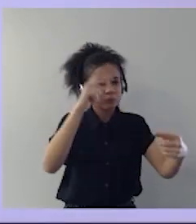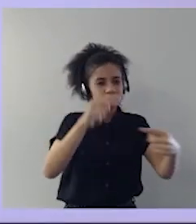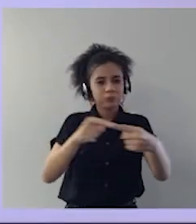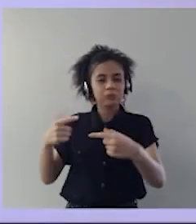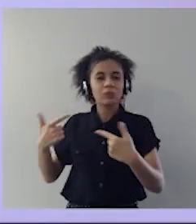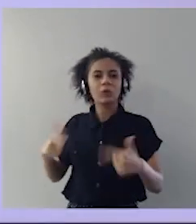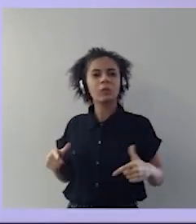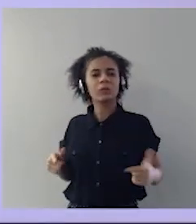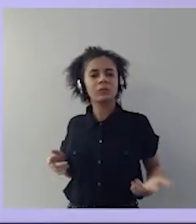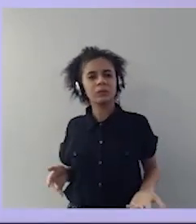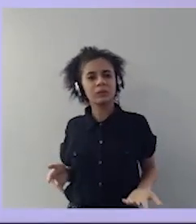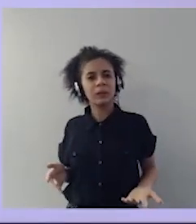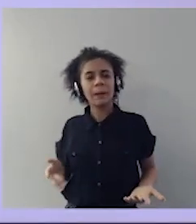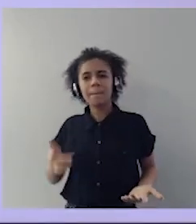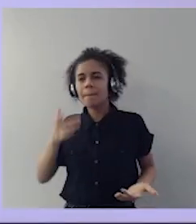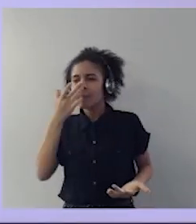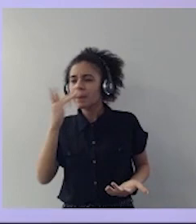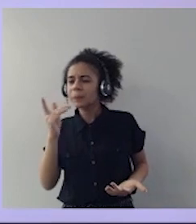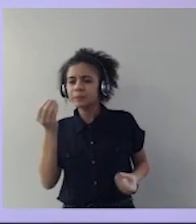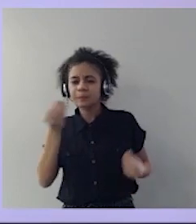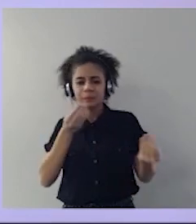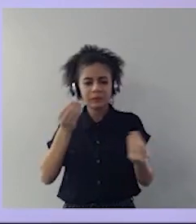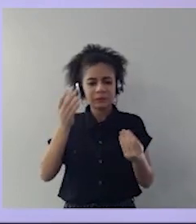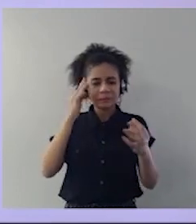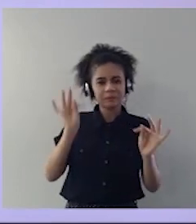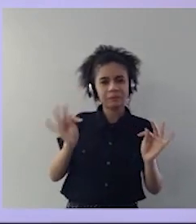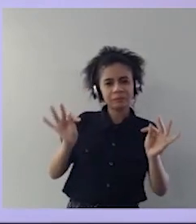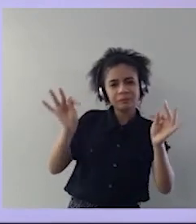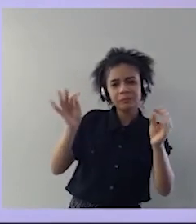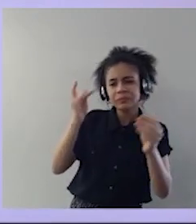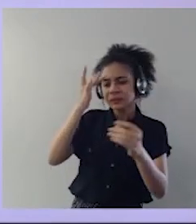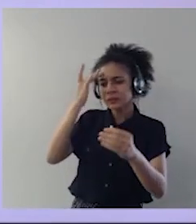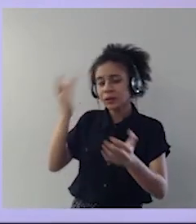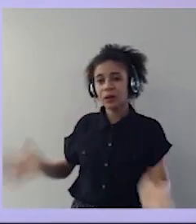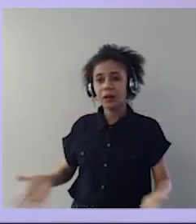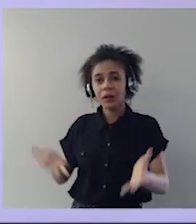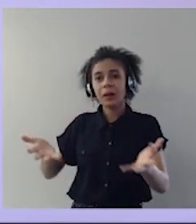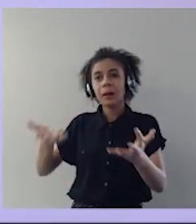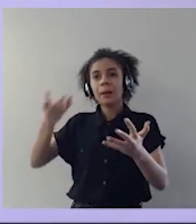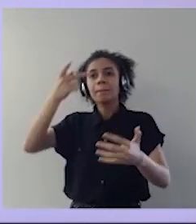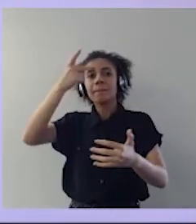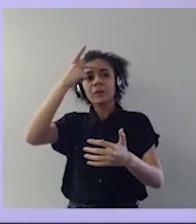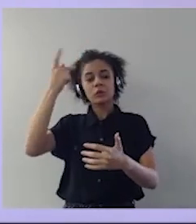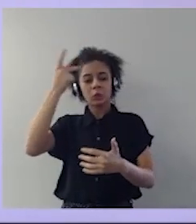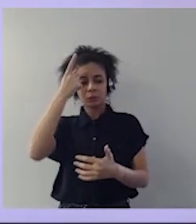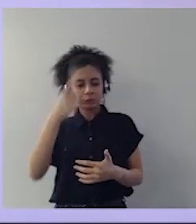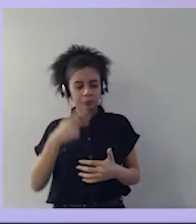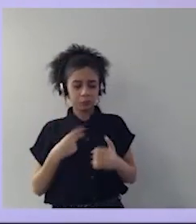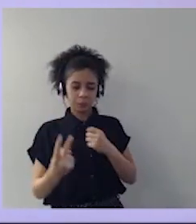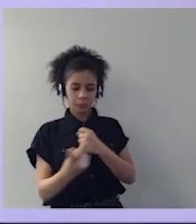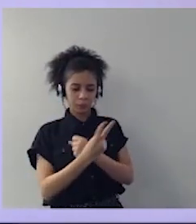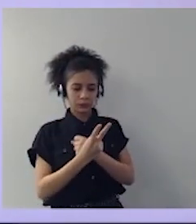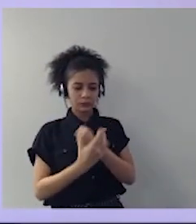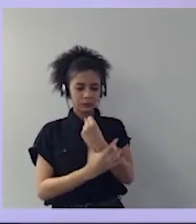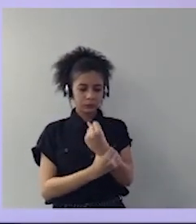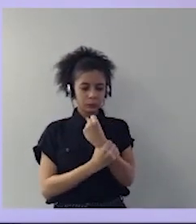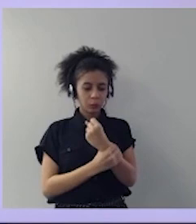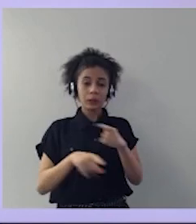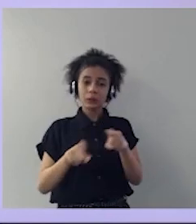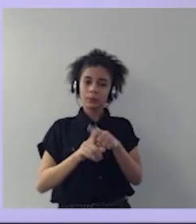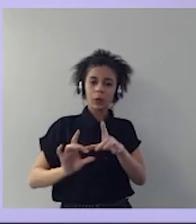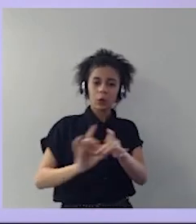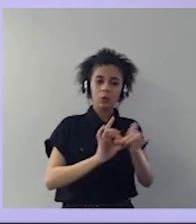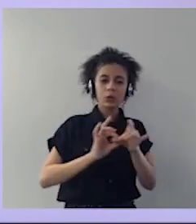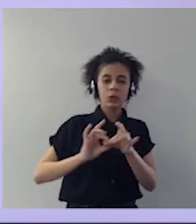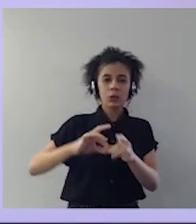não dispusesse de técnicas de incentivos para que as pessoas privadas protejam a si próprias e protejam os seus